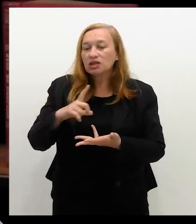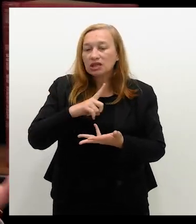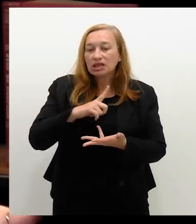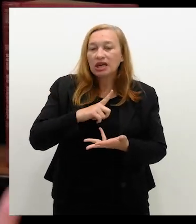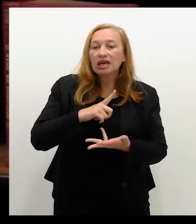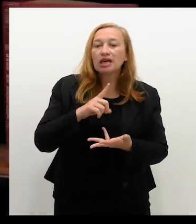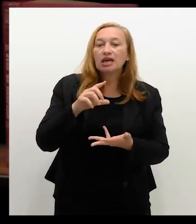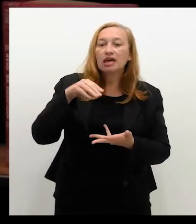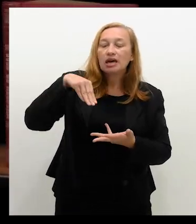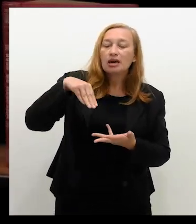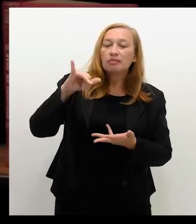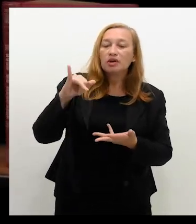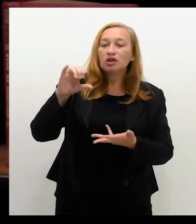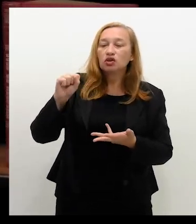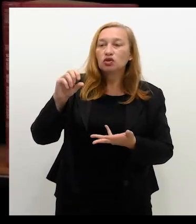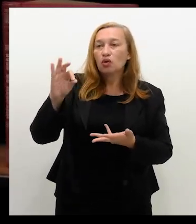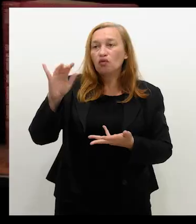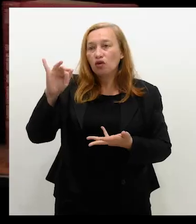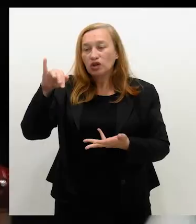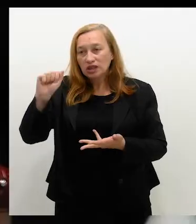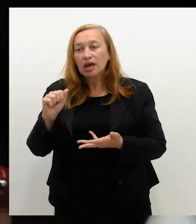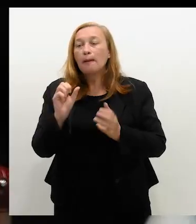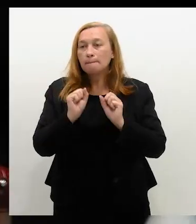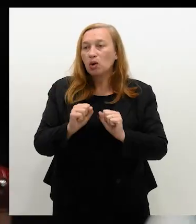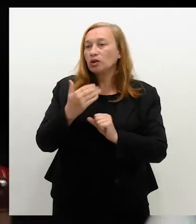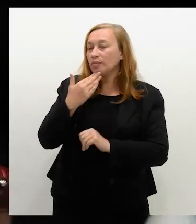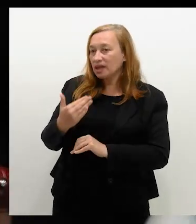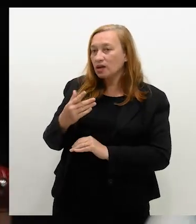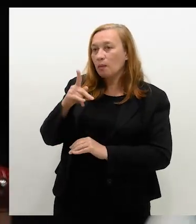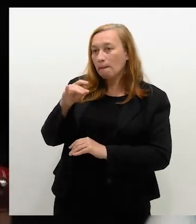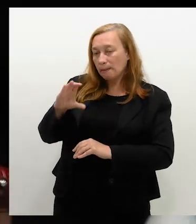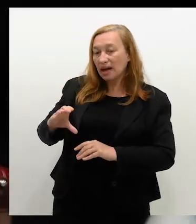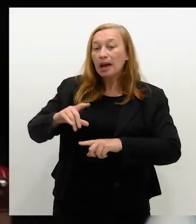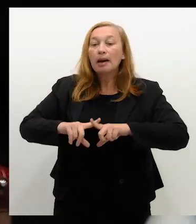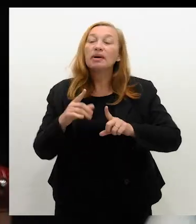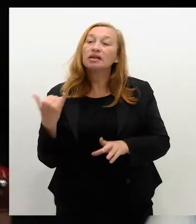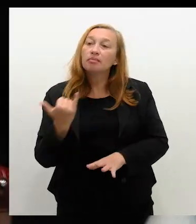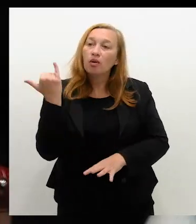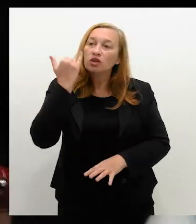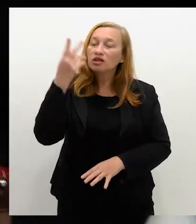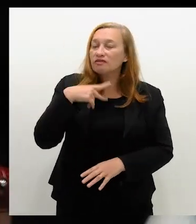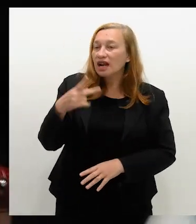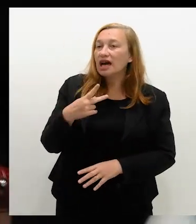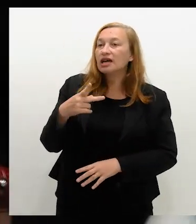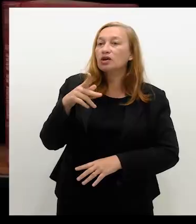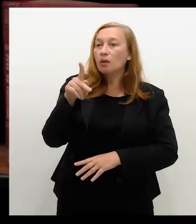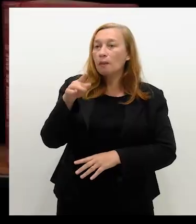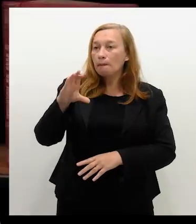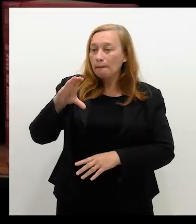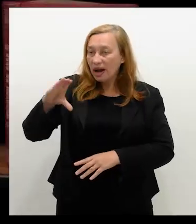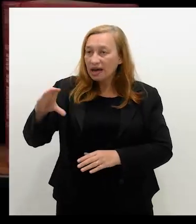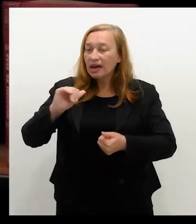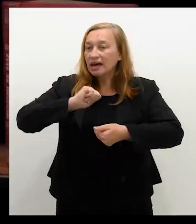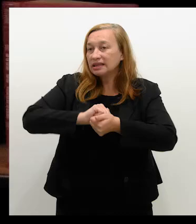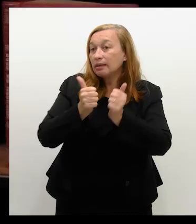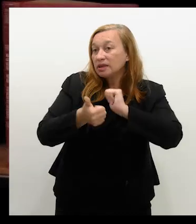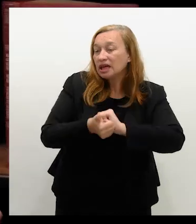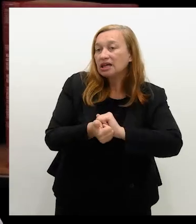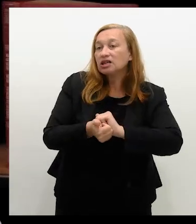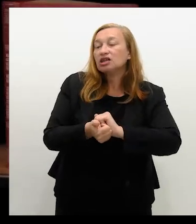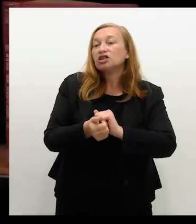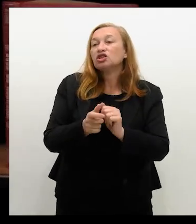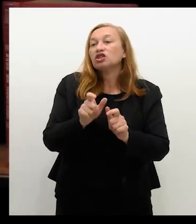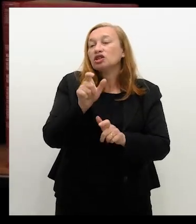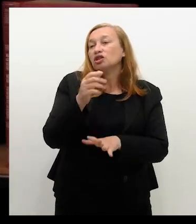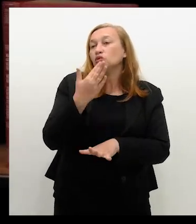outros distúrbios auditivos, a gente pode indicar o PAC. E o importante é falar que o PAC, ele é adaptado de acordo com